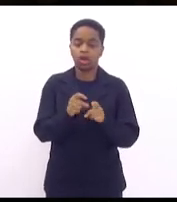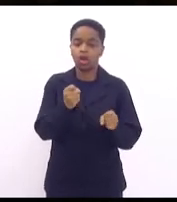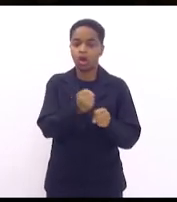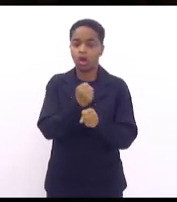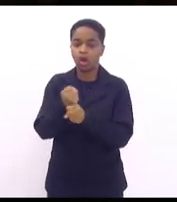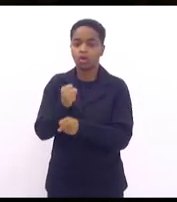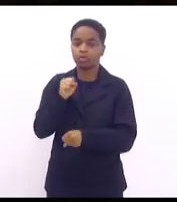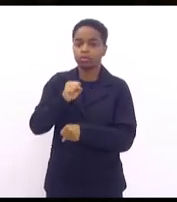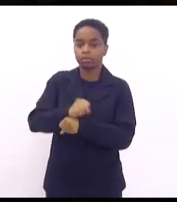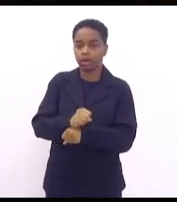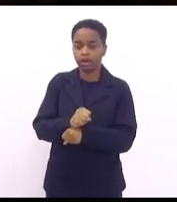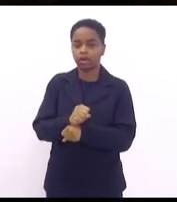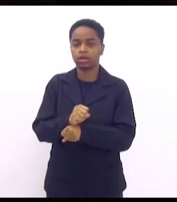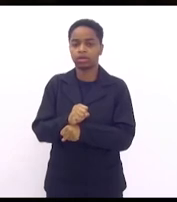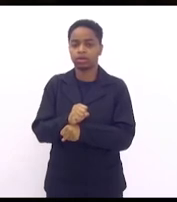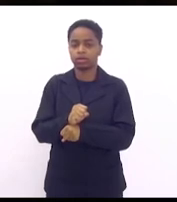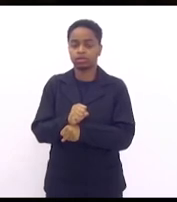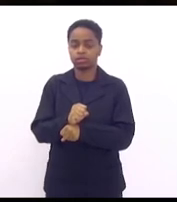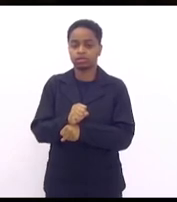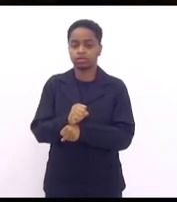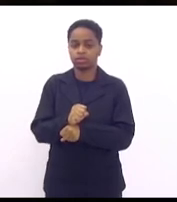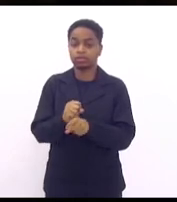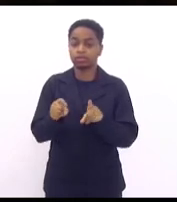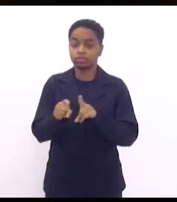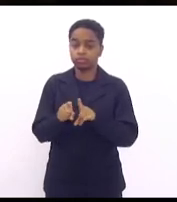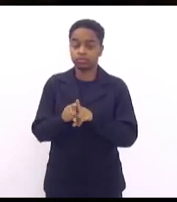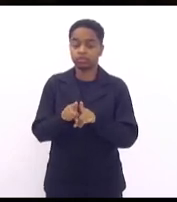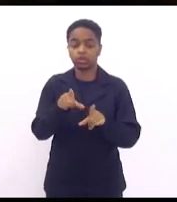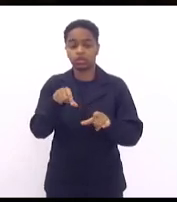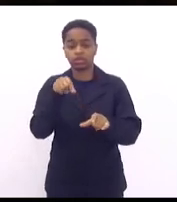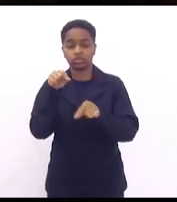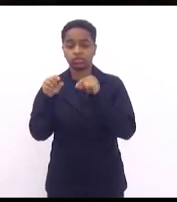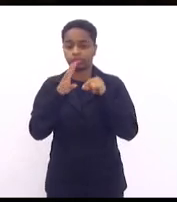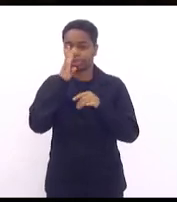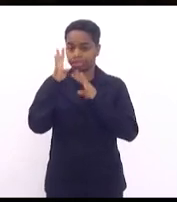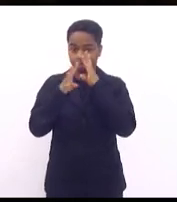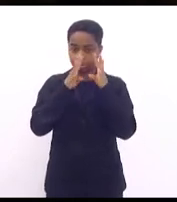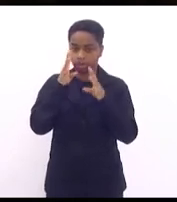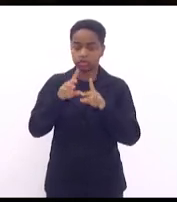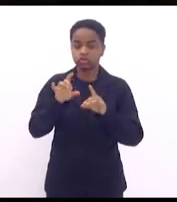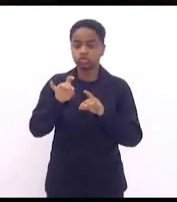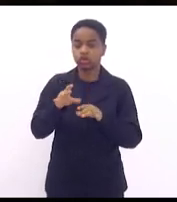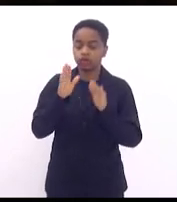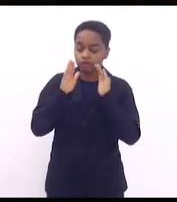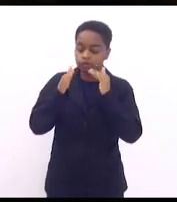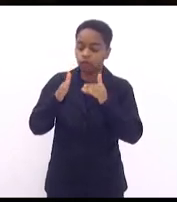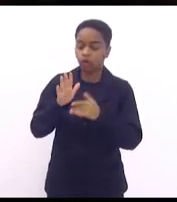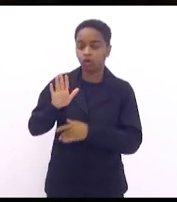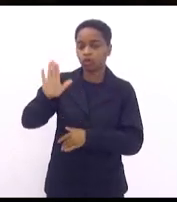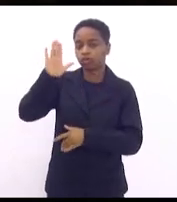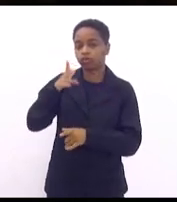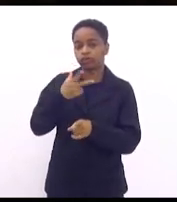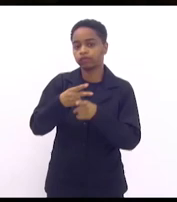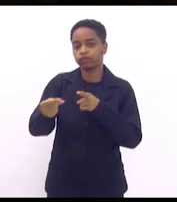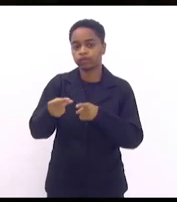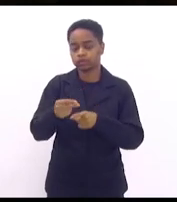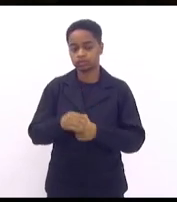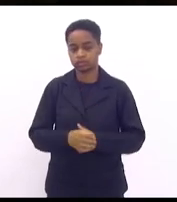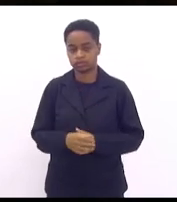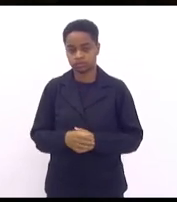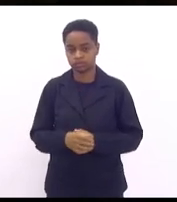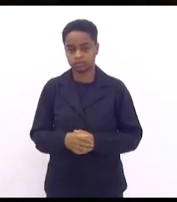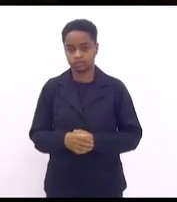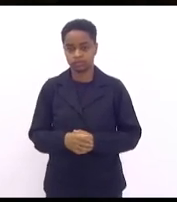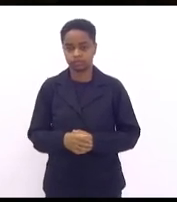obras paradas na metade e são escolhas meramente eleitorais para atenderem à base política do governador